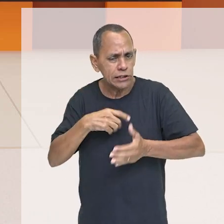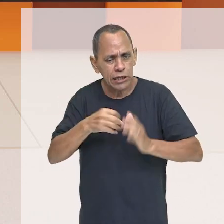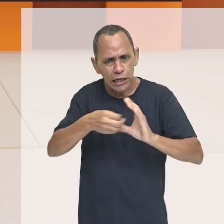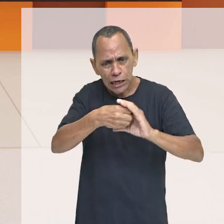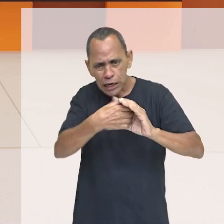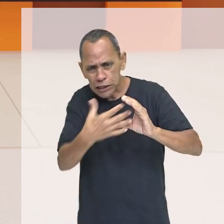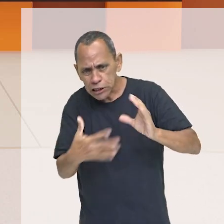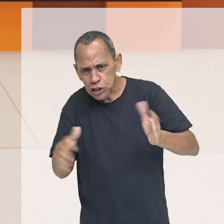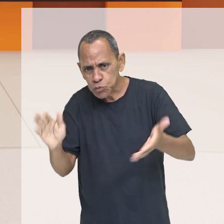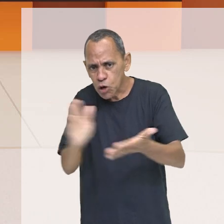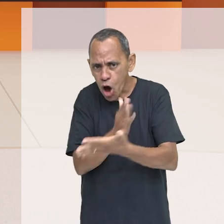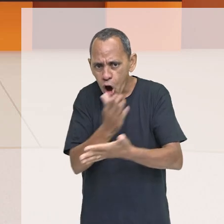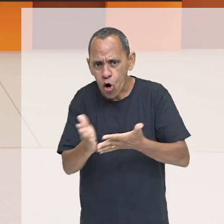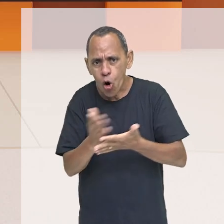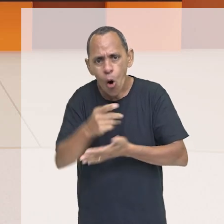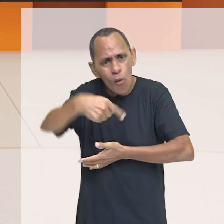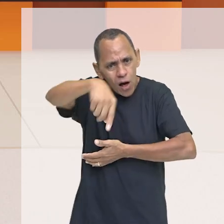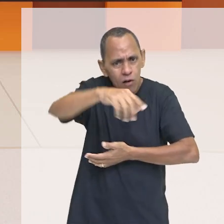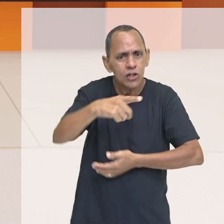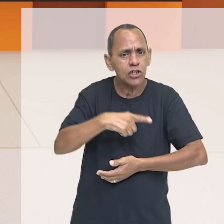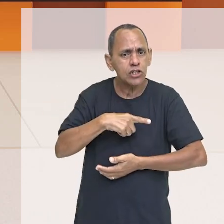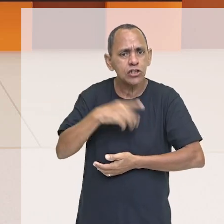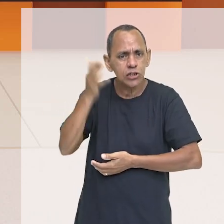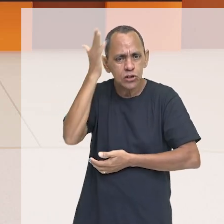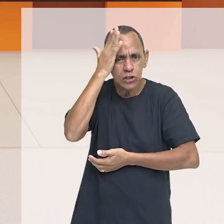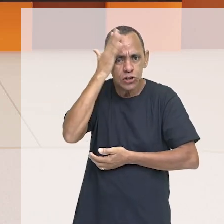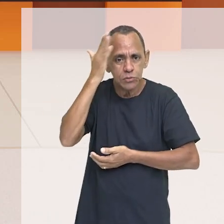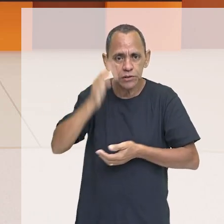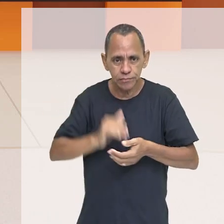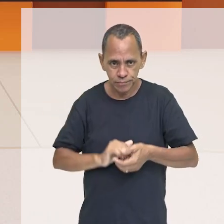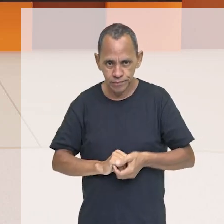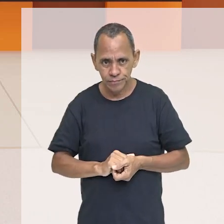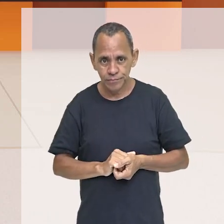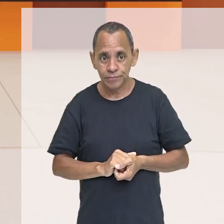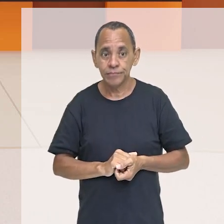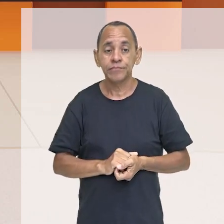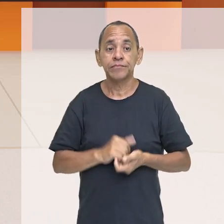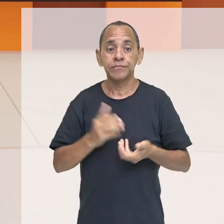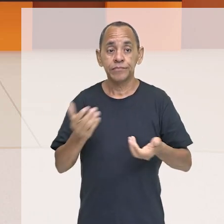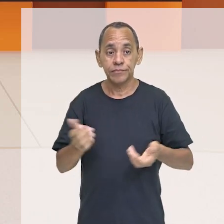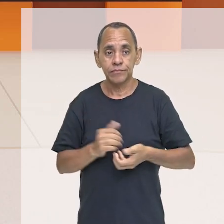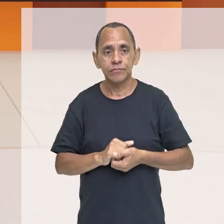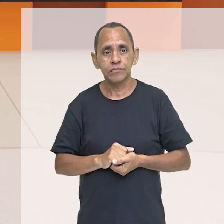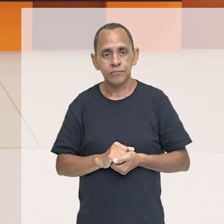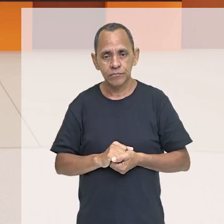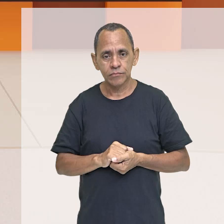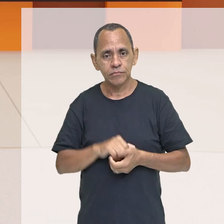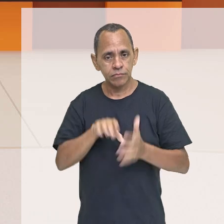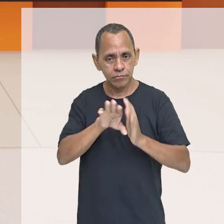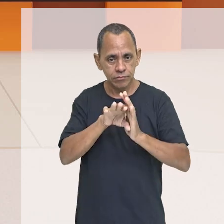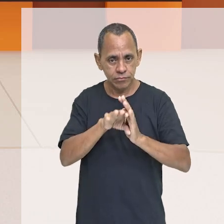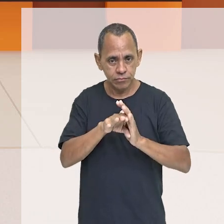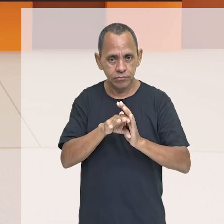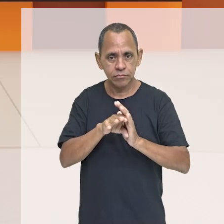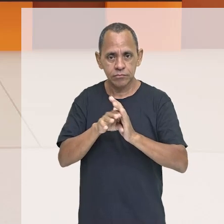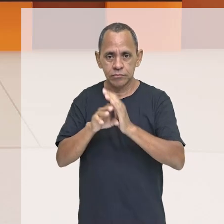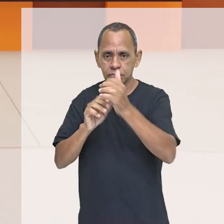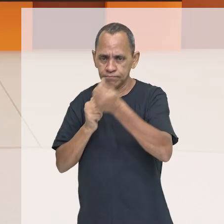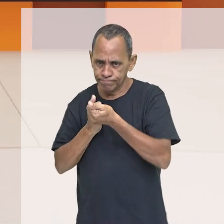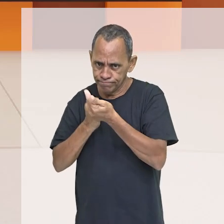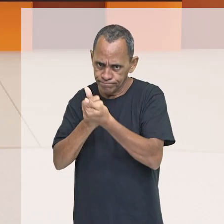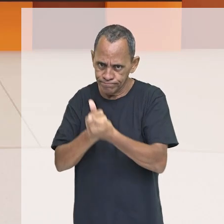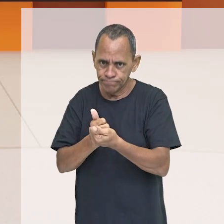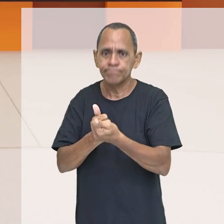características para que você tenha esse entendimento. Desta forma, o conceito de populismo apresenta aí